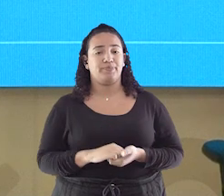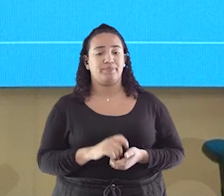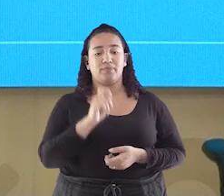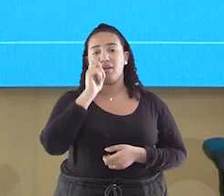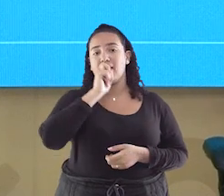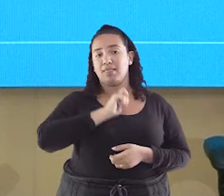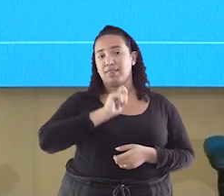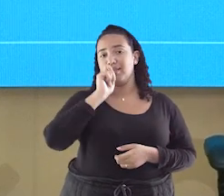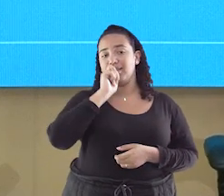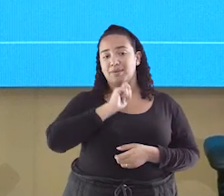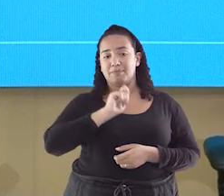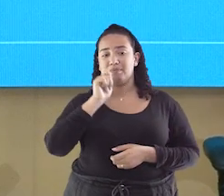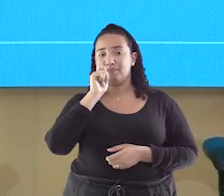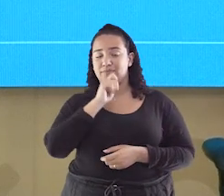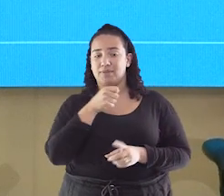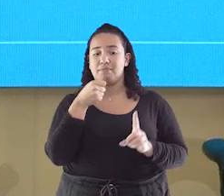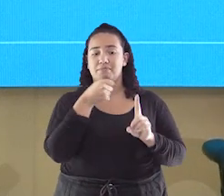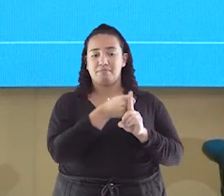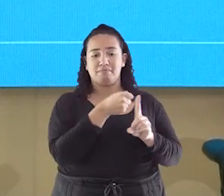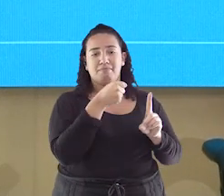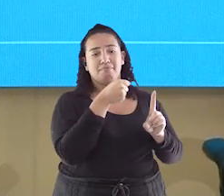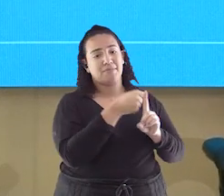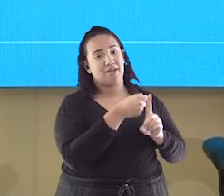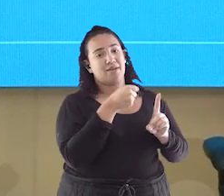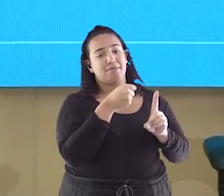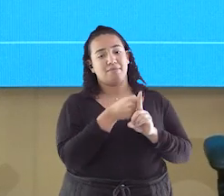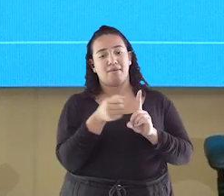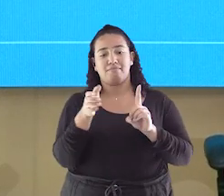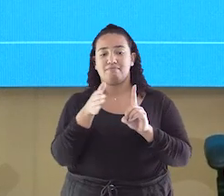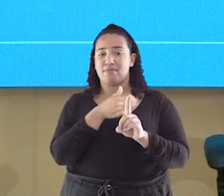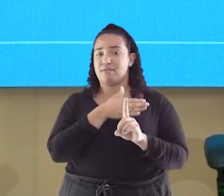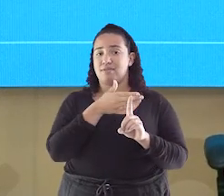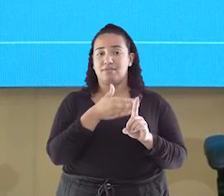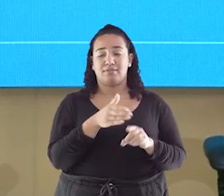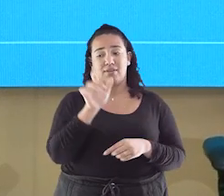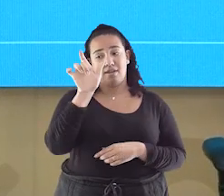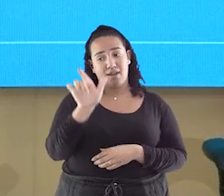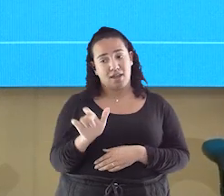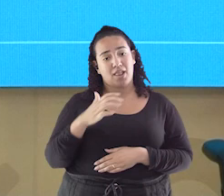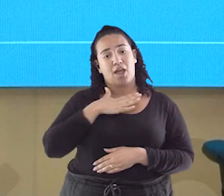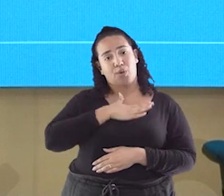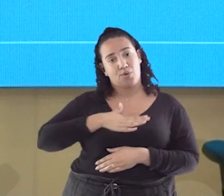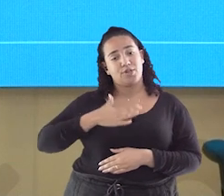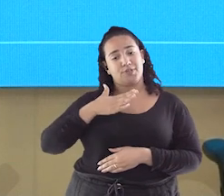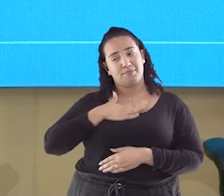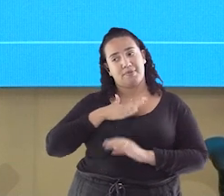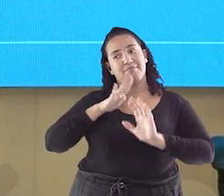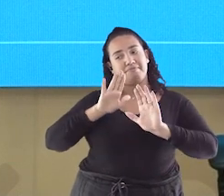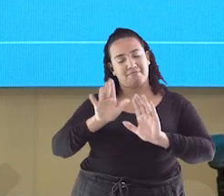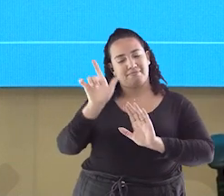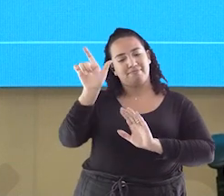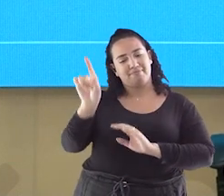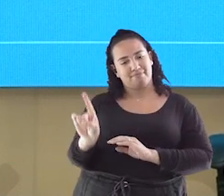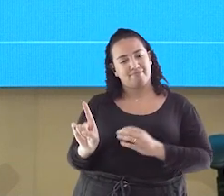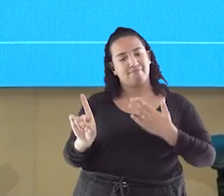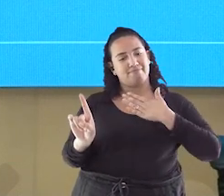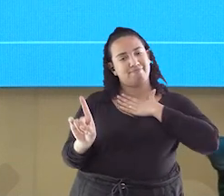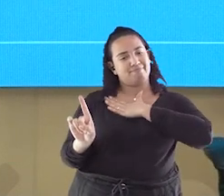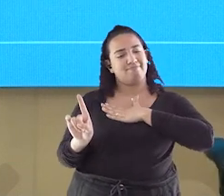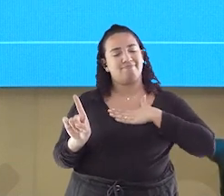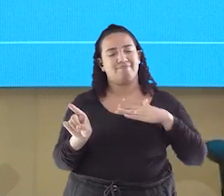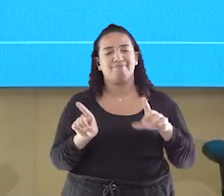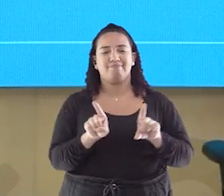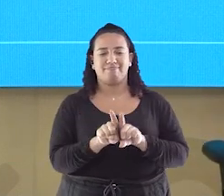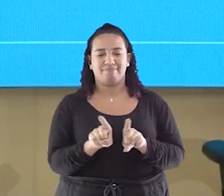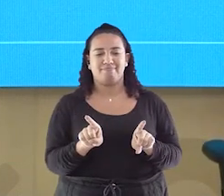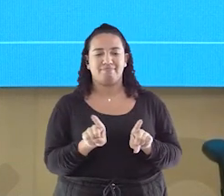uma vez, pirulito que bate, bate, pirulito que já bateu. Quem gosta de mim é ela, quem gosta dela